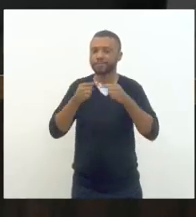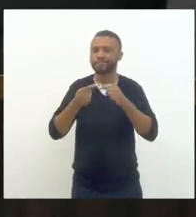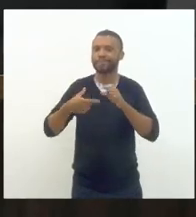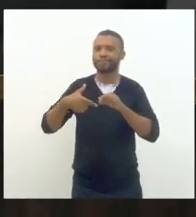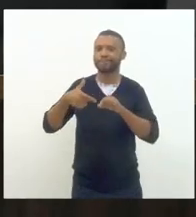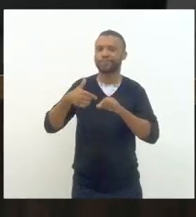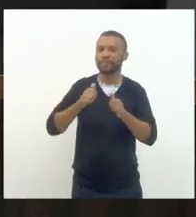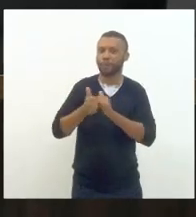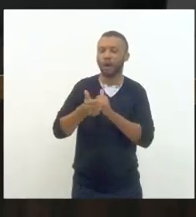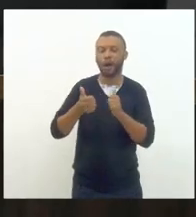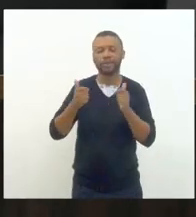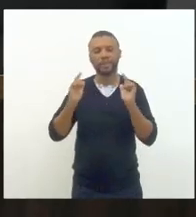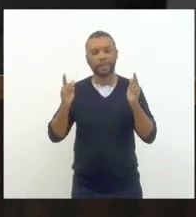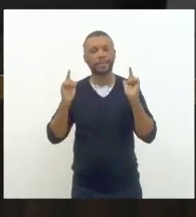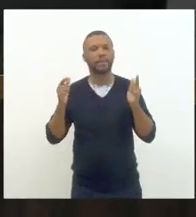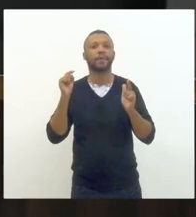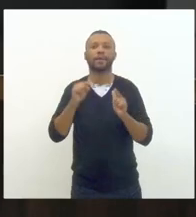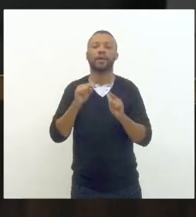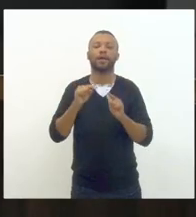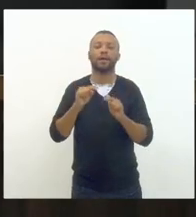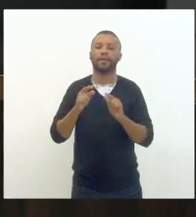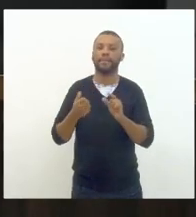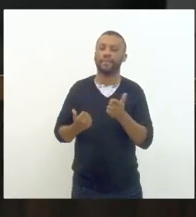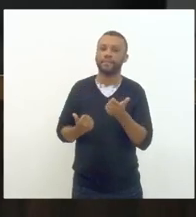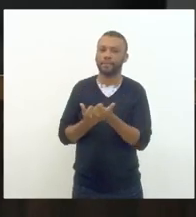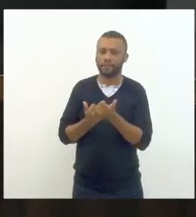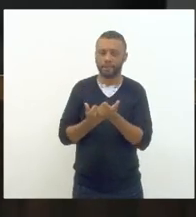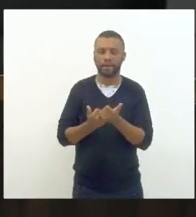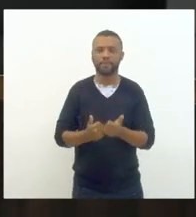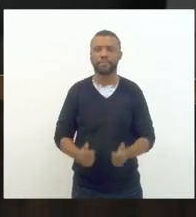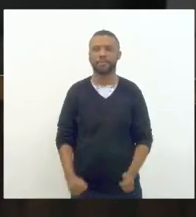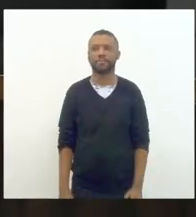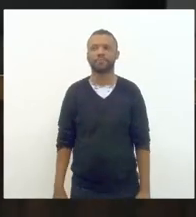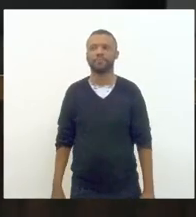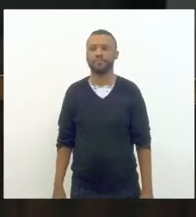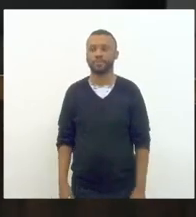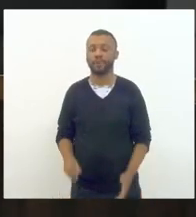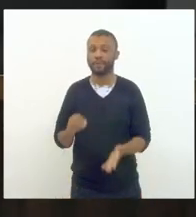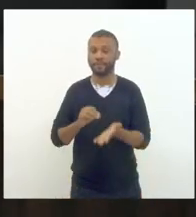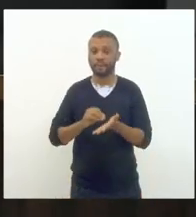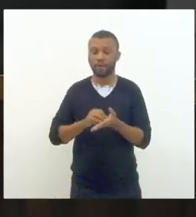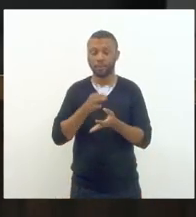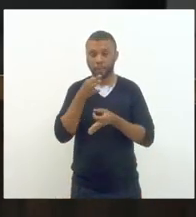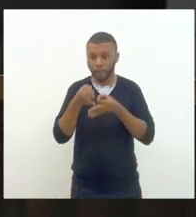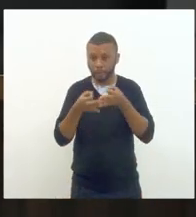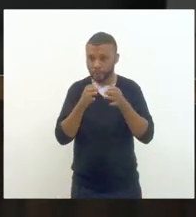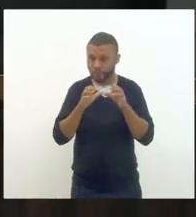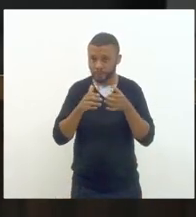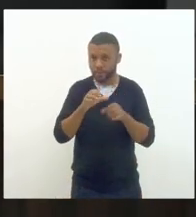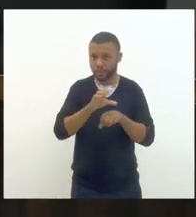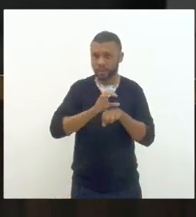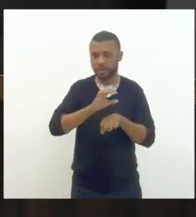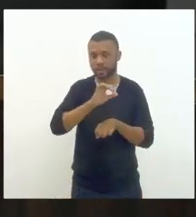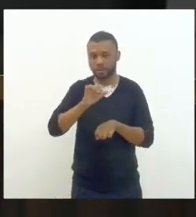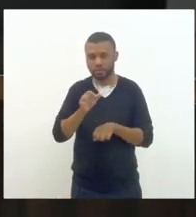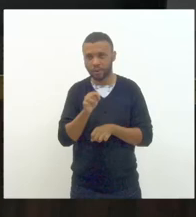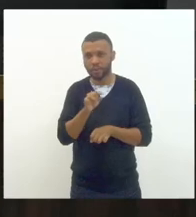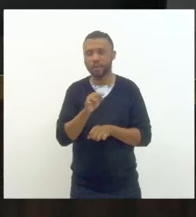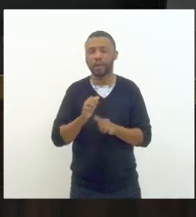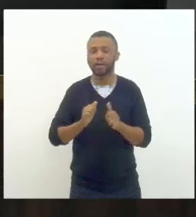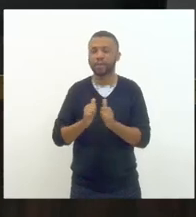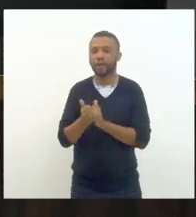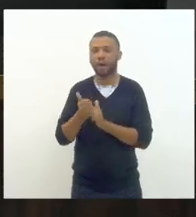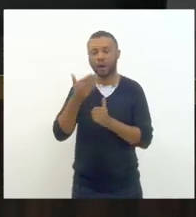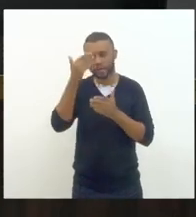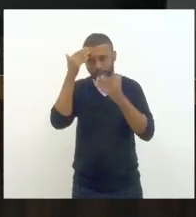lazer favorável. Relatores, Márcio Pacheco e Eliton José. Pendendo de pareceres das Comissões de Constituição e Justiça, de Esporte e